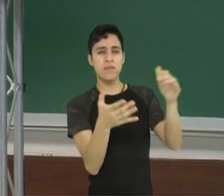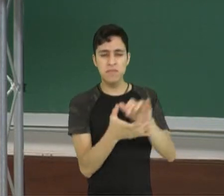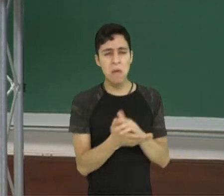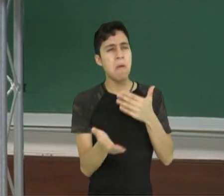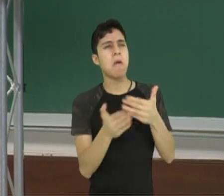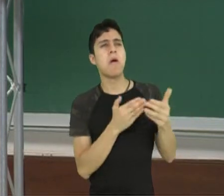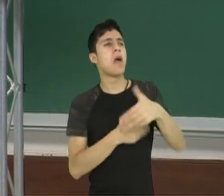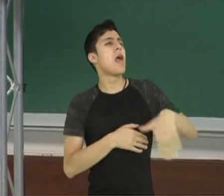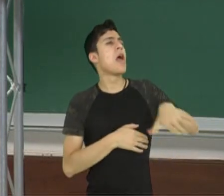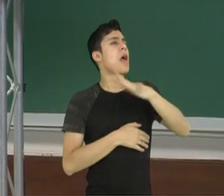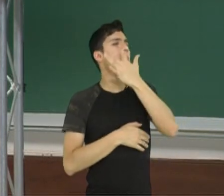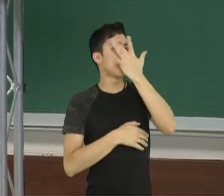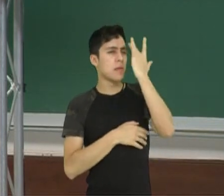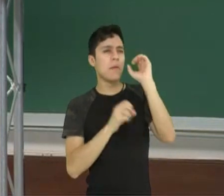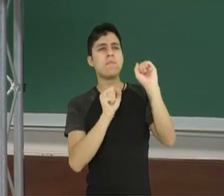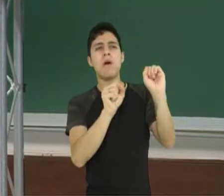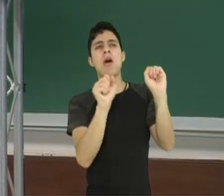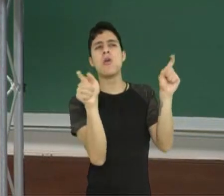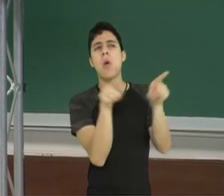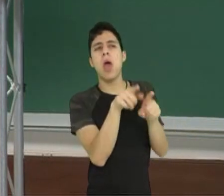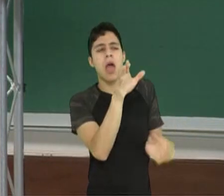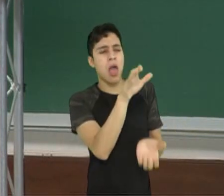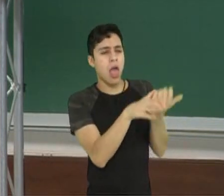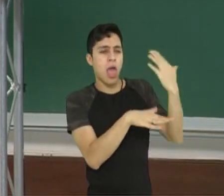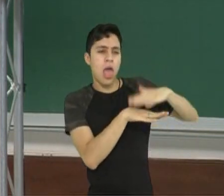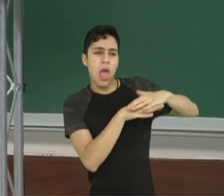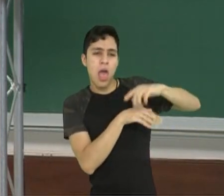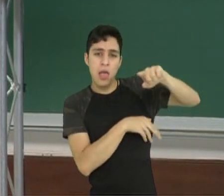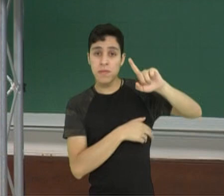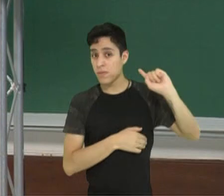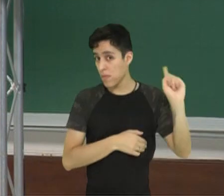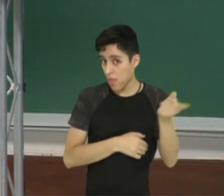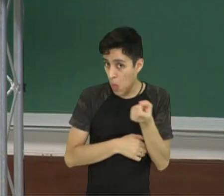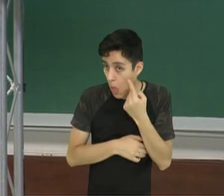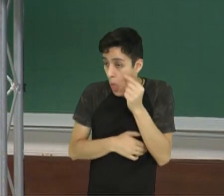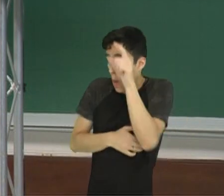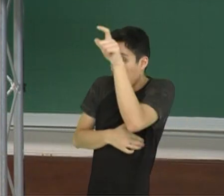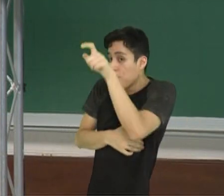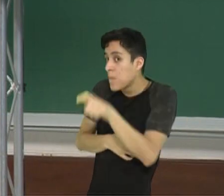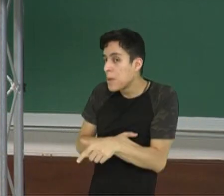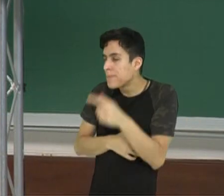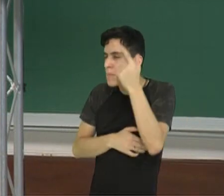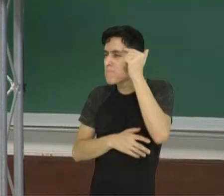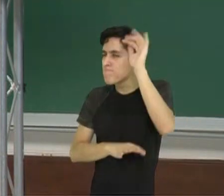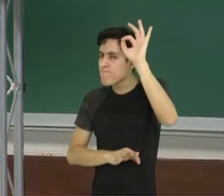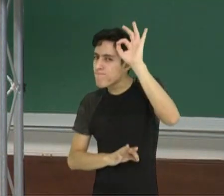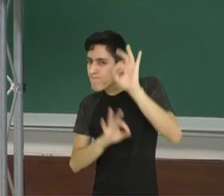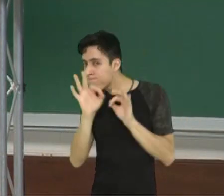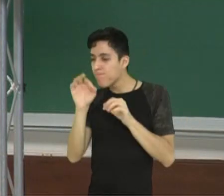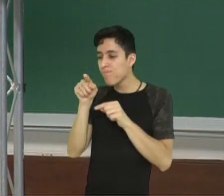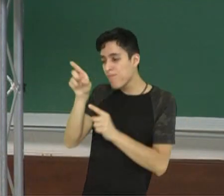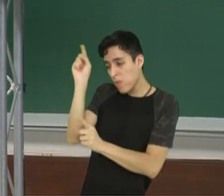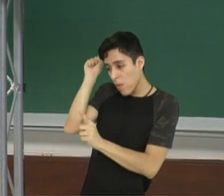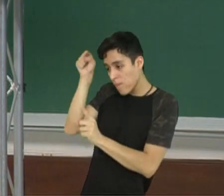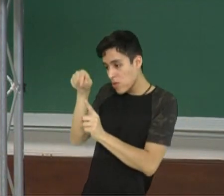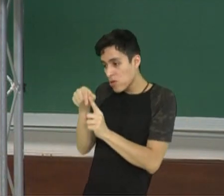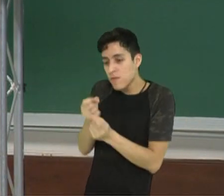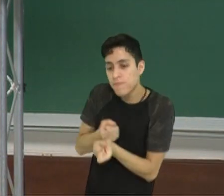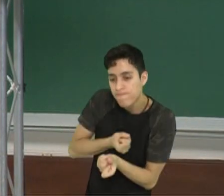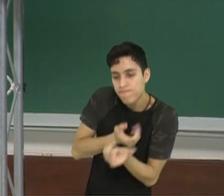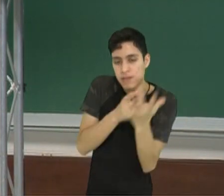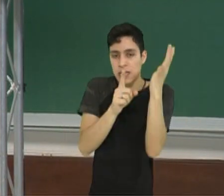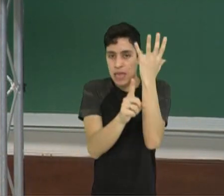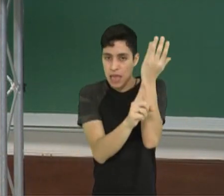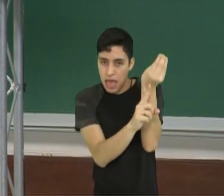pode fazer essa obra, né? Mas não foi qualquer pessoa que pensou. Alguém pensou nessa ideia e quis com essa ideia, apesar de